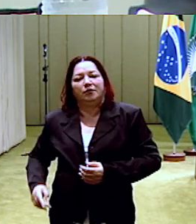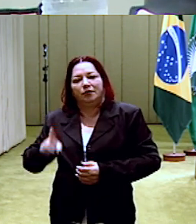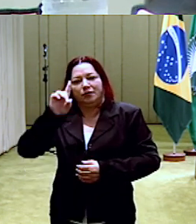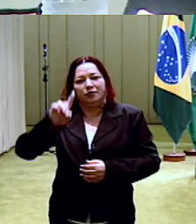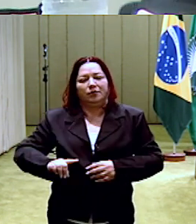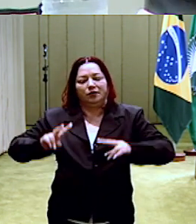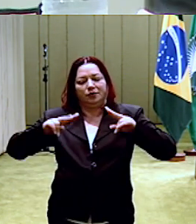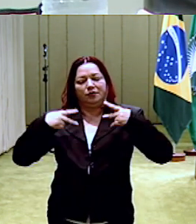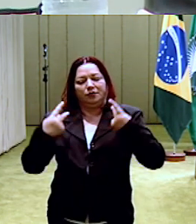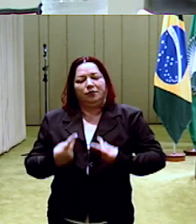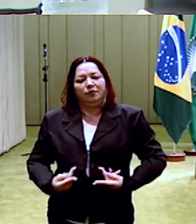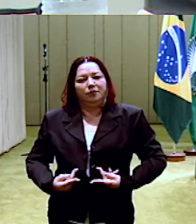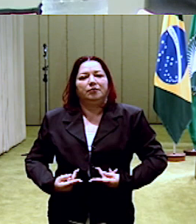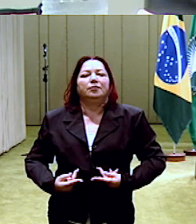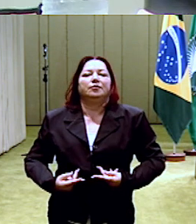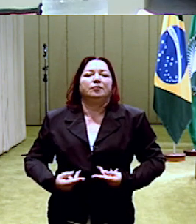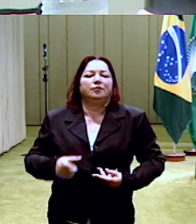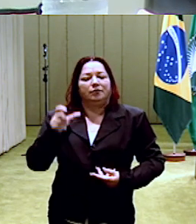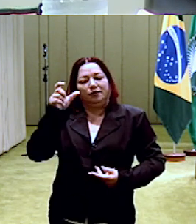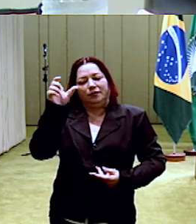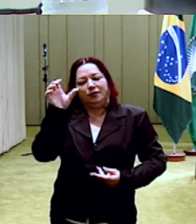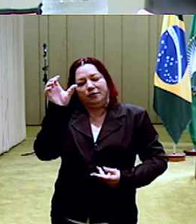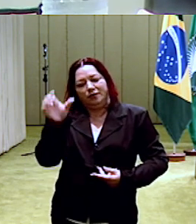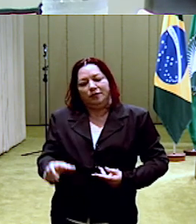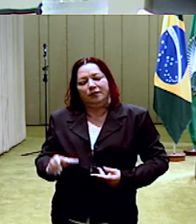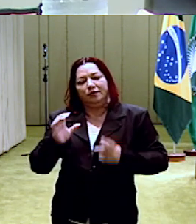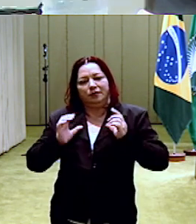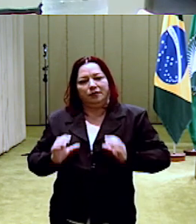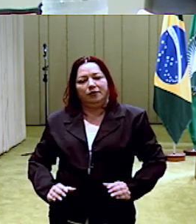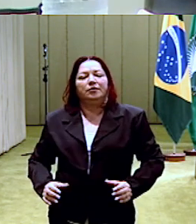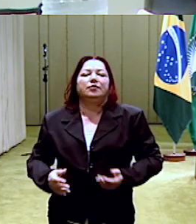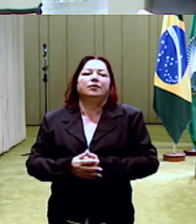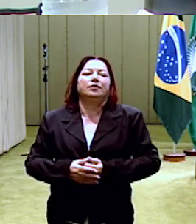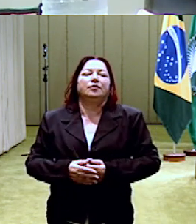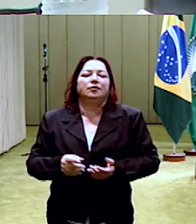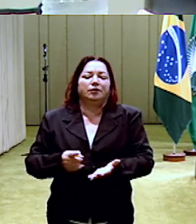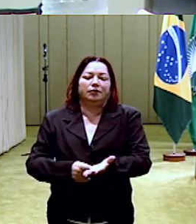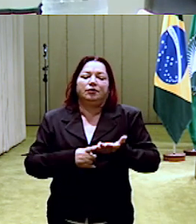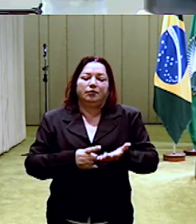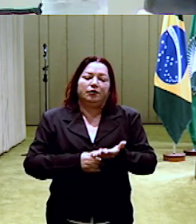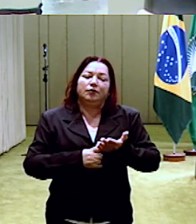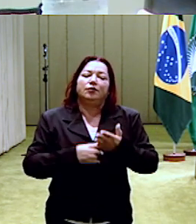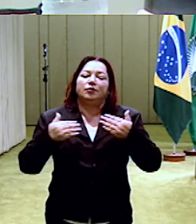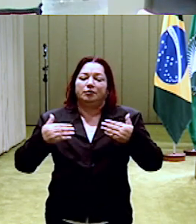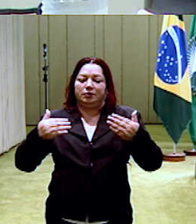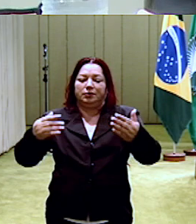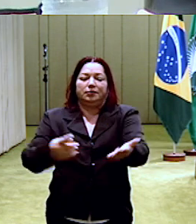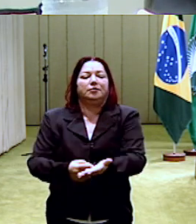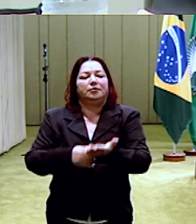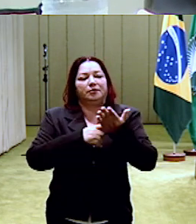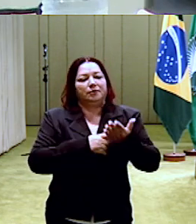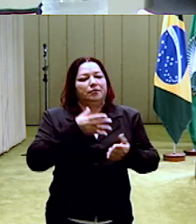da Cidadania, agradeço novamente o convite que foi endereçado ao Ministério para participar